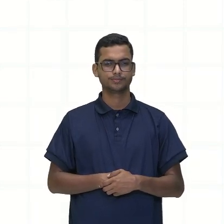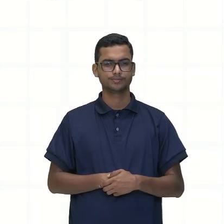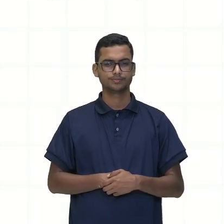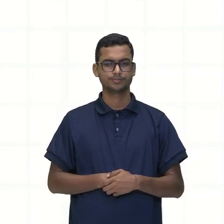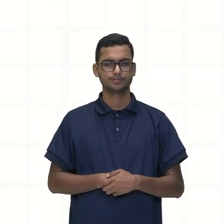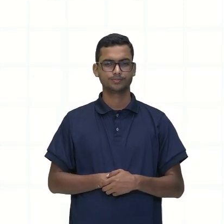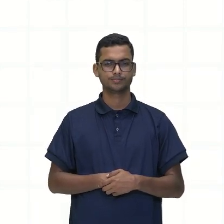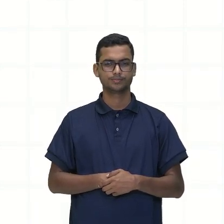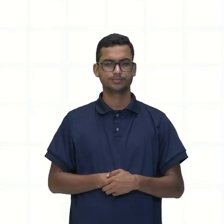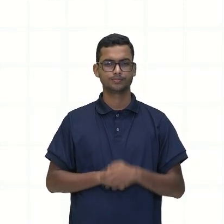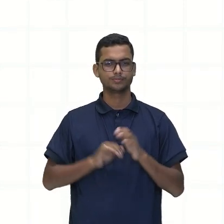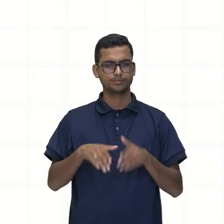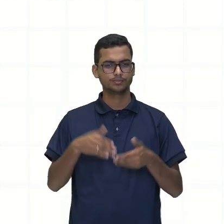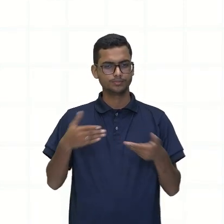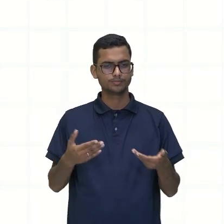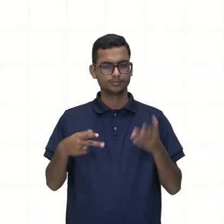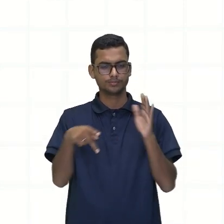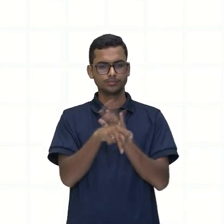esses cables são o quê?